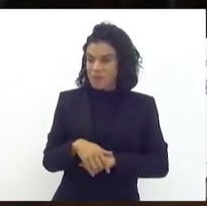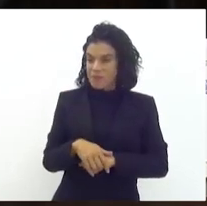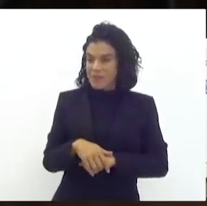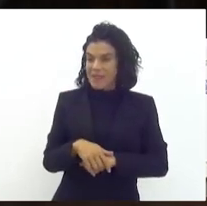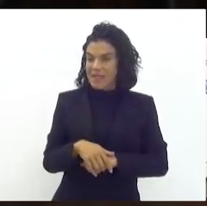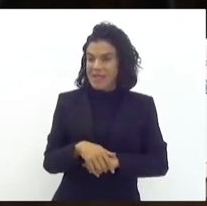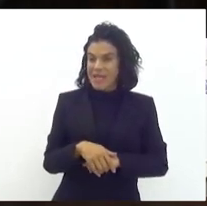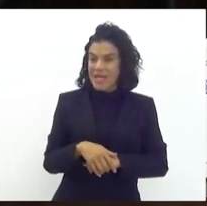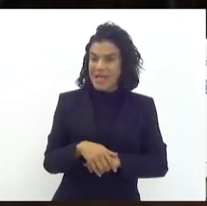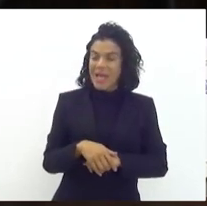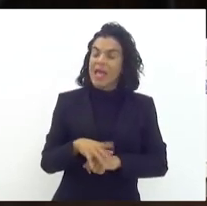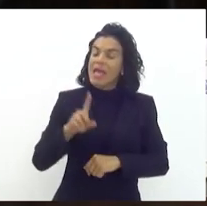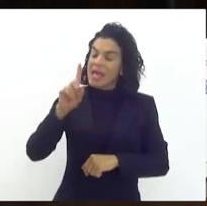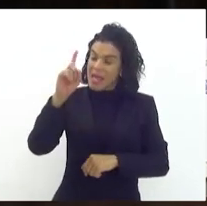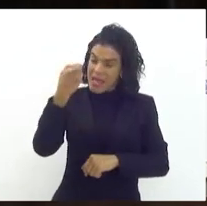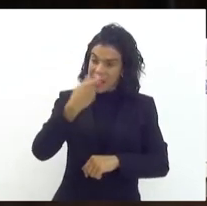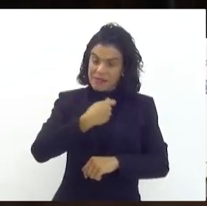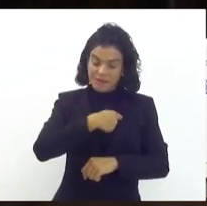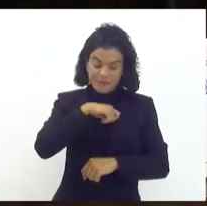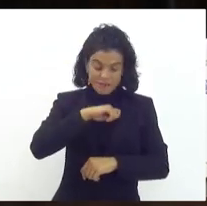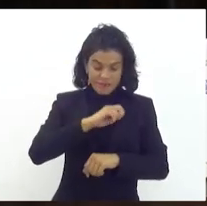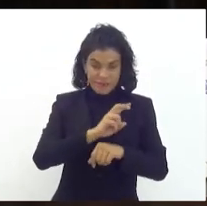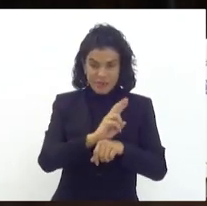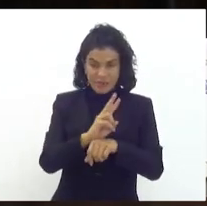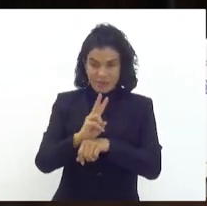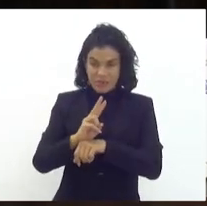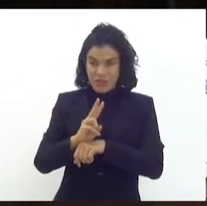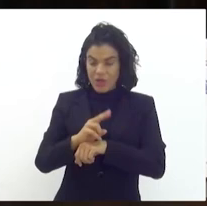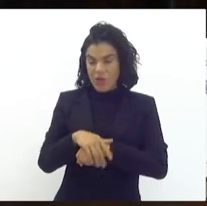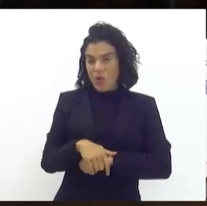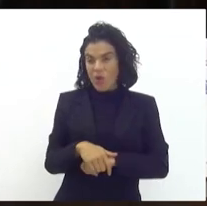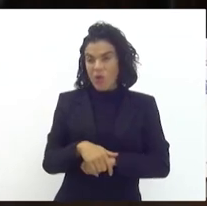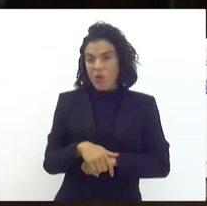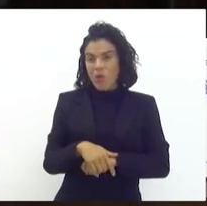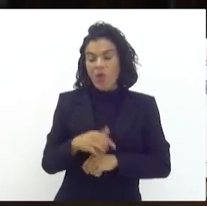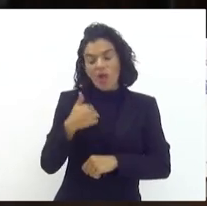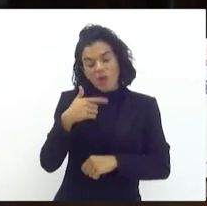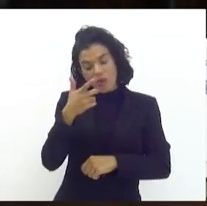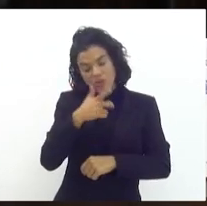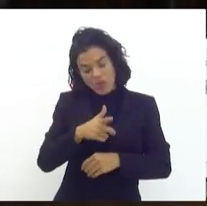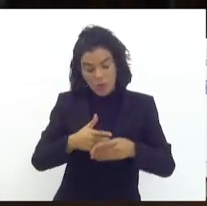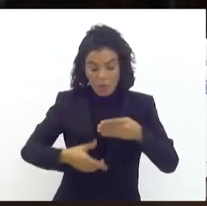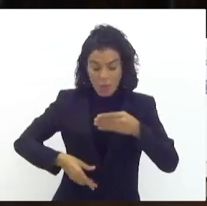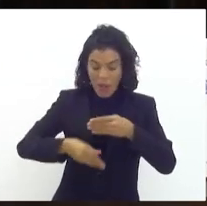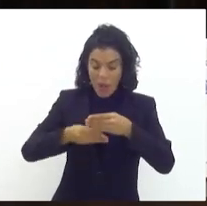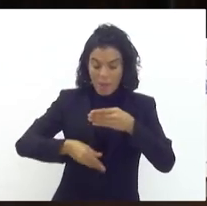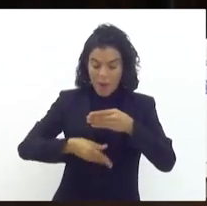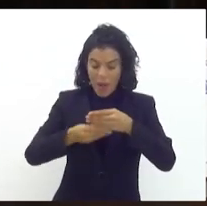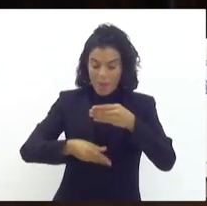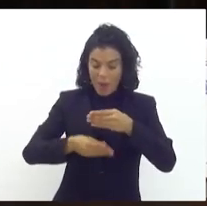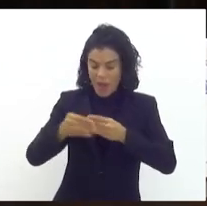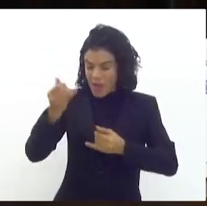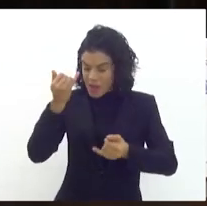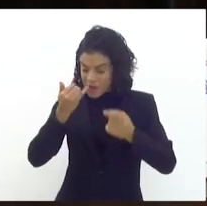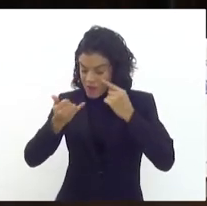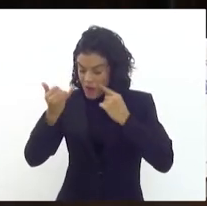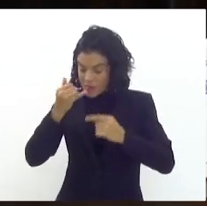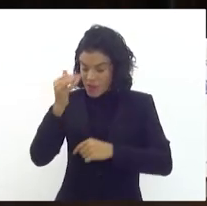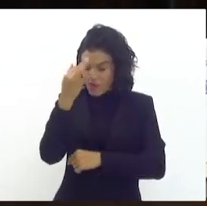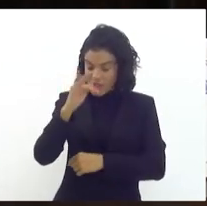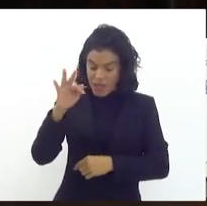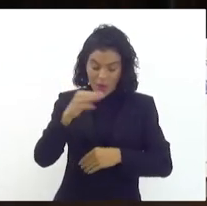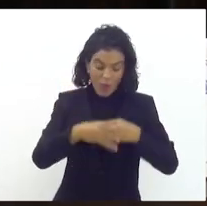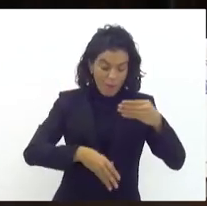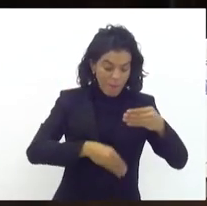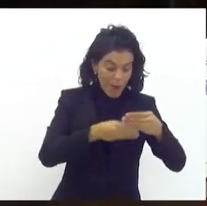um ex-auditor fiscal da Receita Federal ele conseguiu compilar todos os dados tanto do nível Federal de